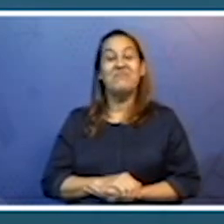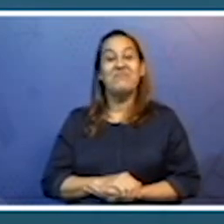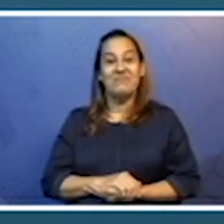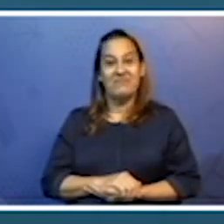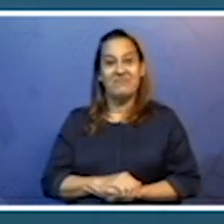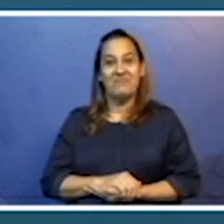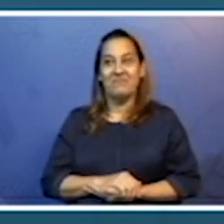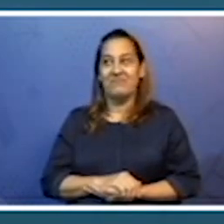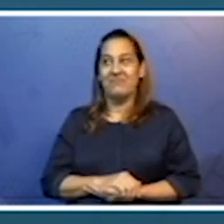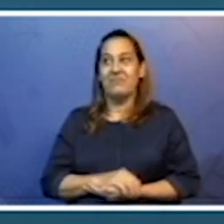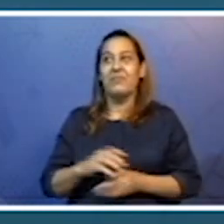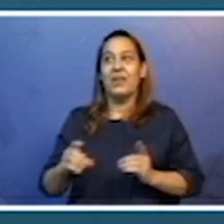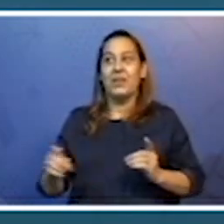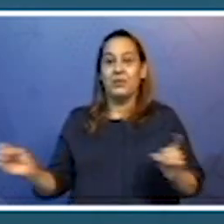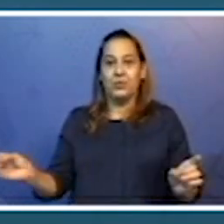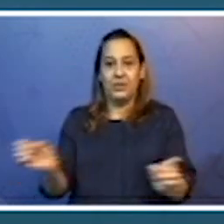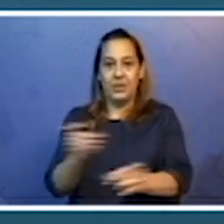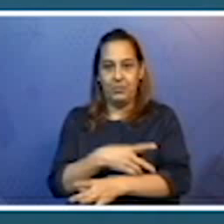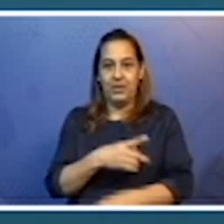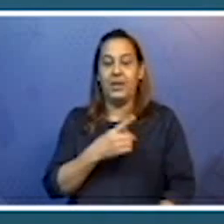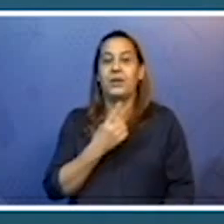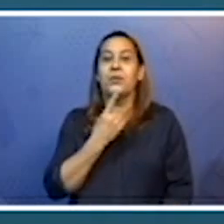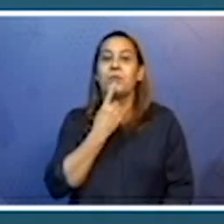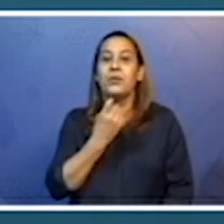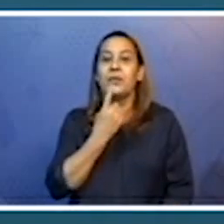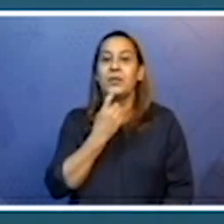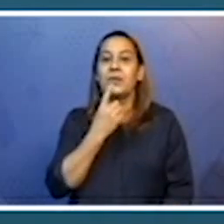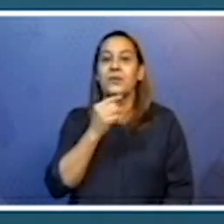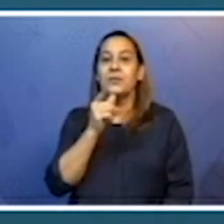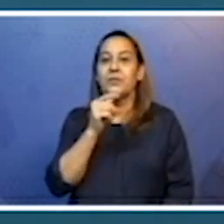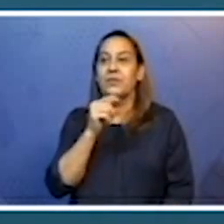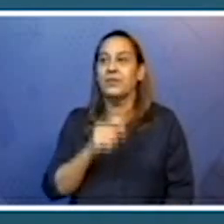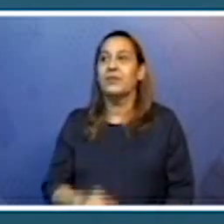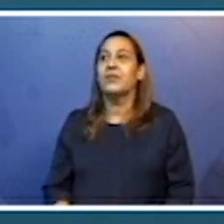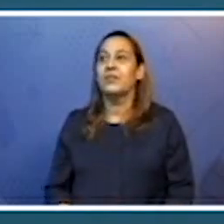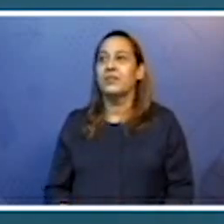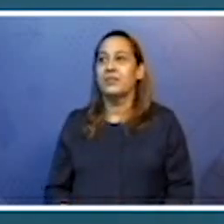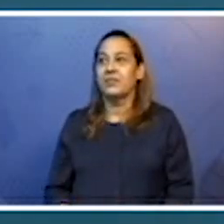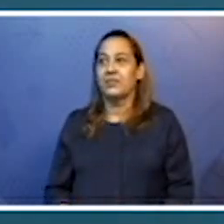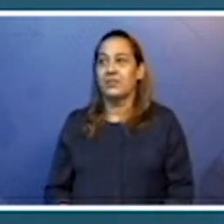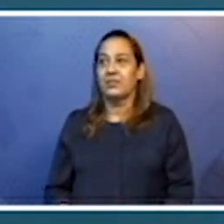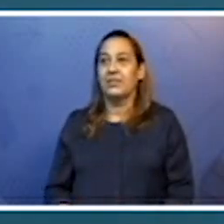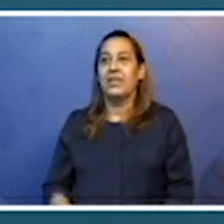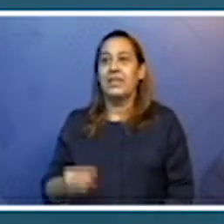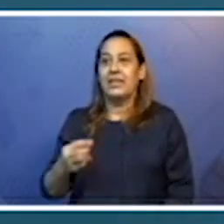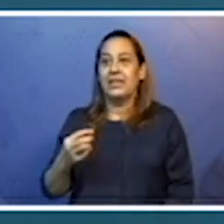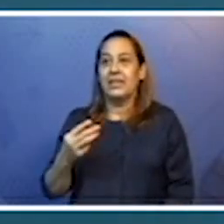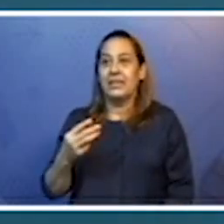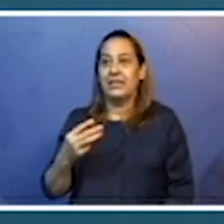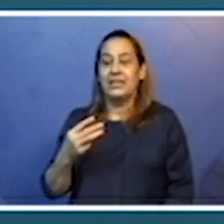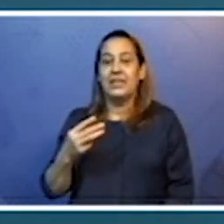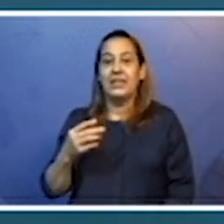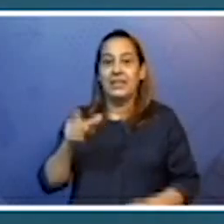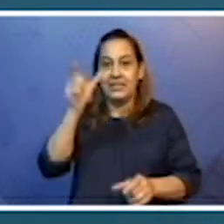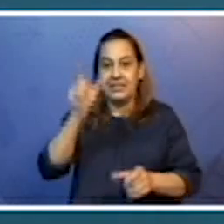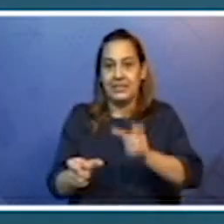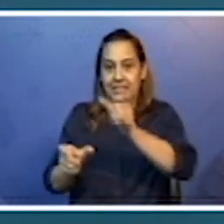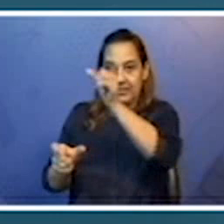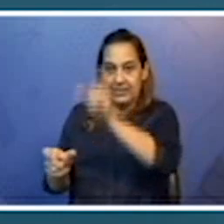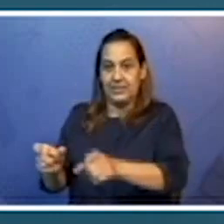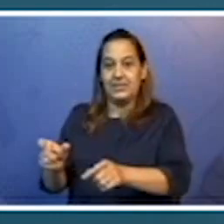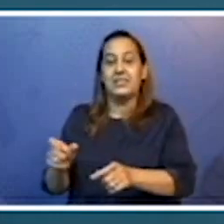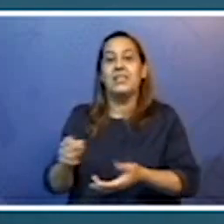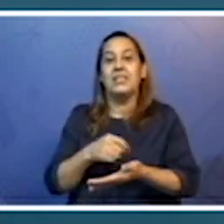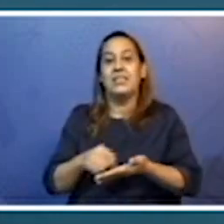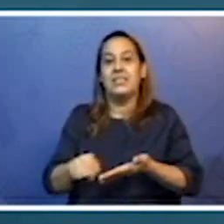recipiente 2, eu acabei com o recipiente A. Então, lembra? Lá na terceira coluna tá 1 na primeira